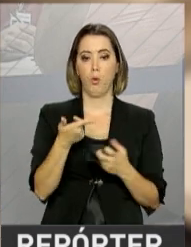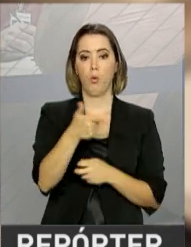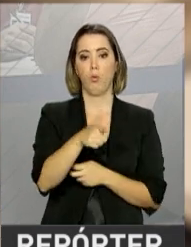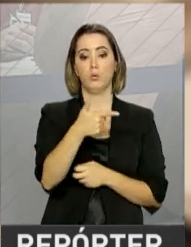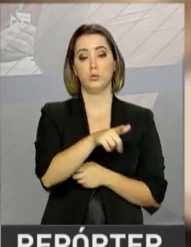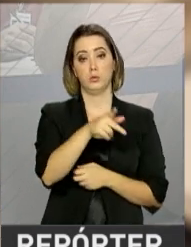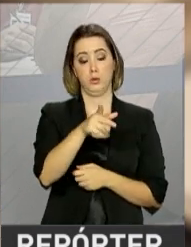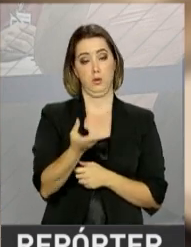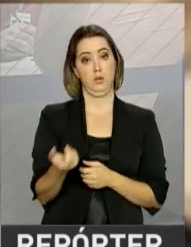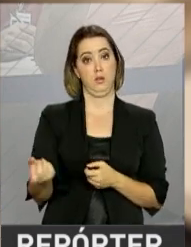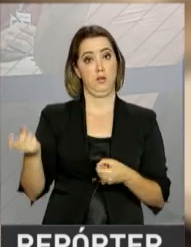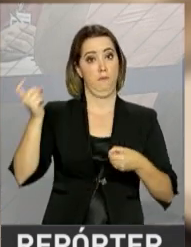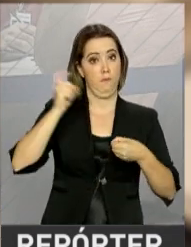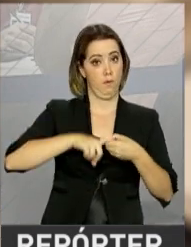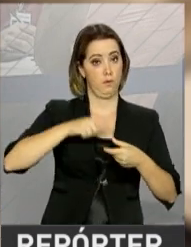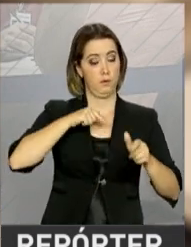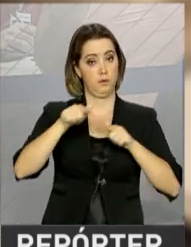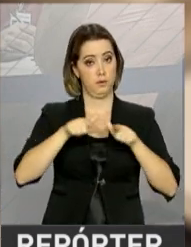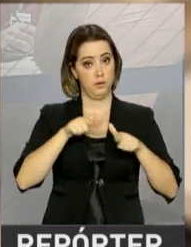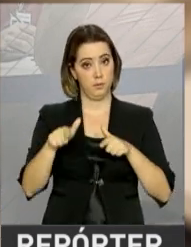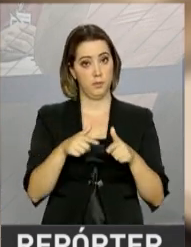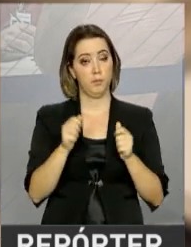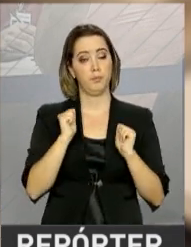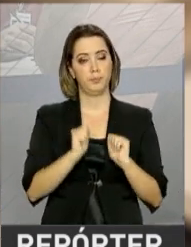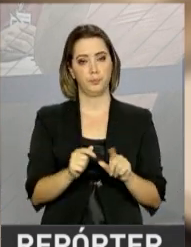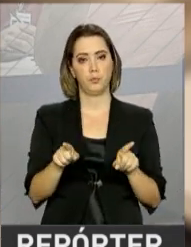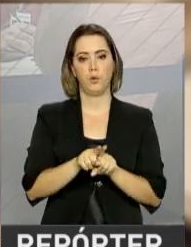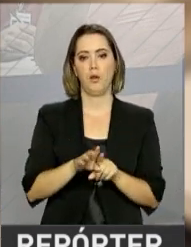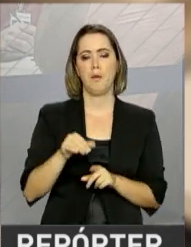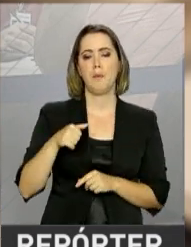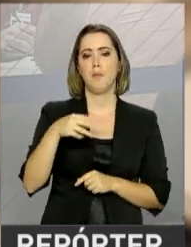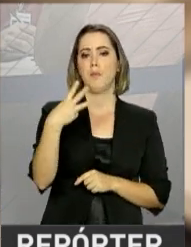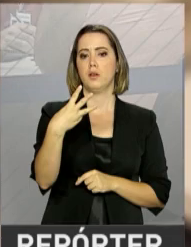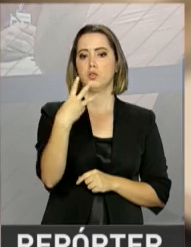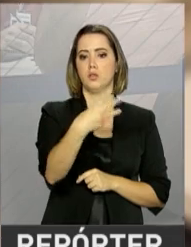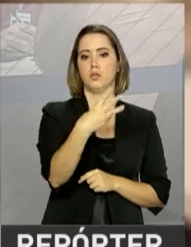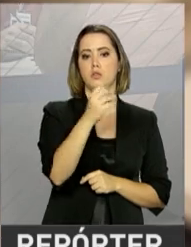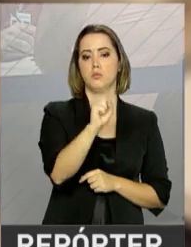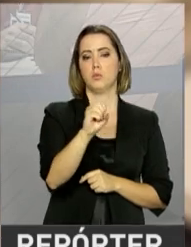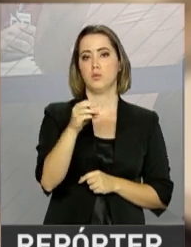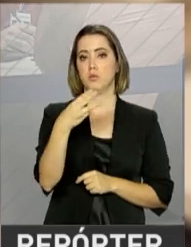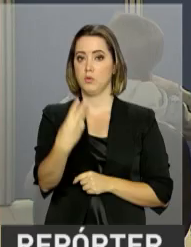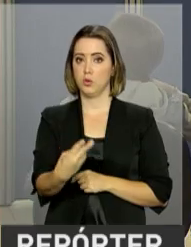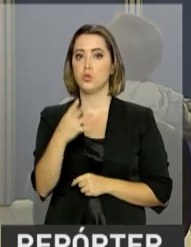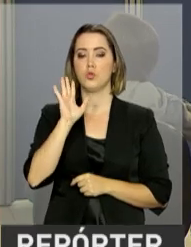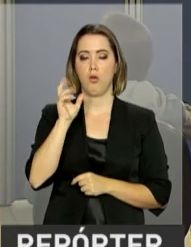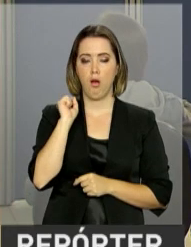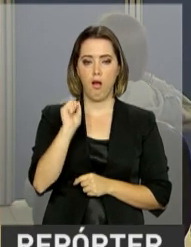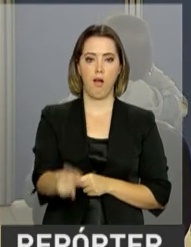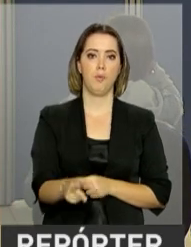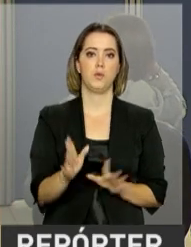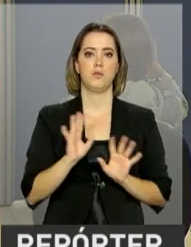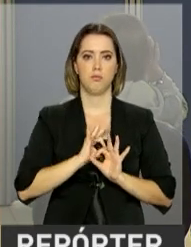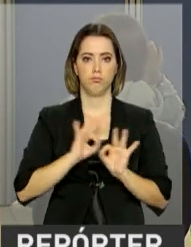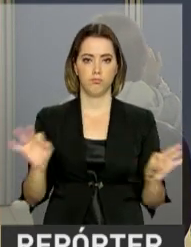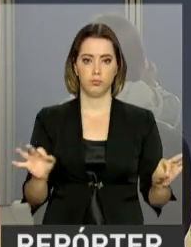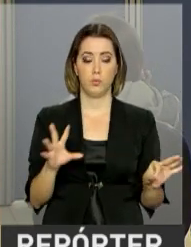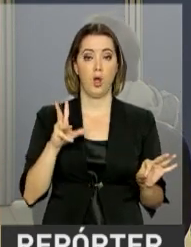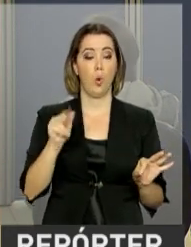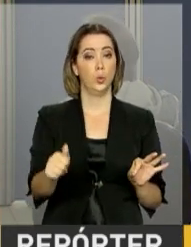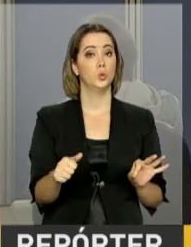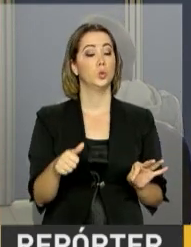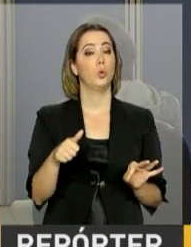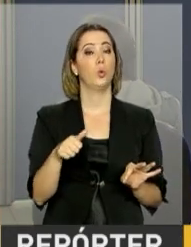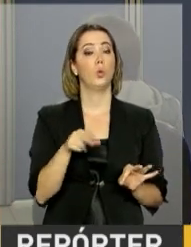reabilitação profissional. E mais de 3.300 transformados em aposentadoria por invalidez. Ao todo, devem ser convocados